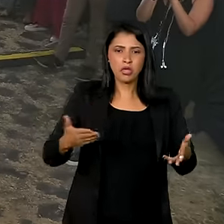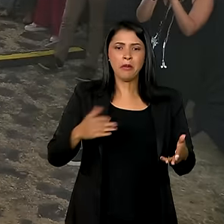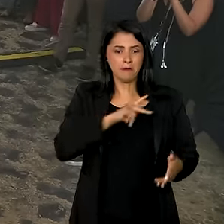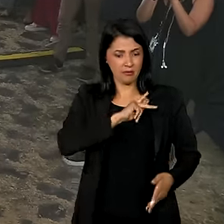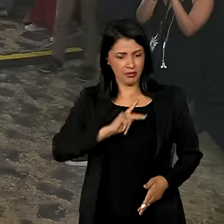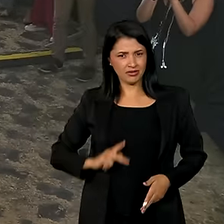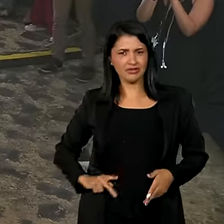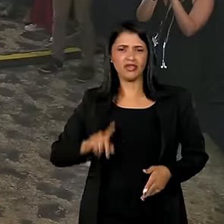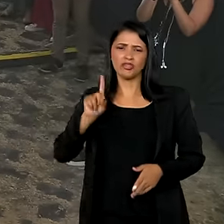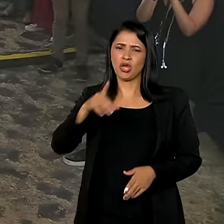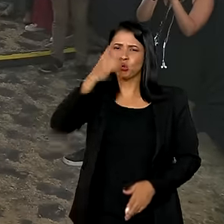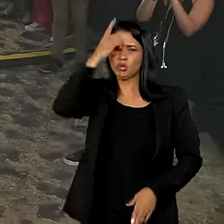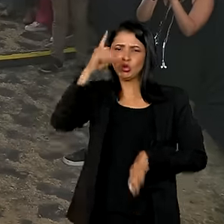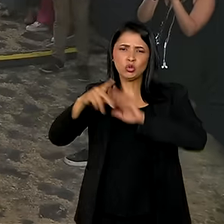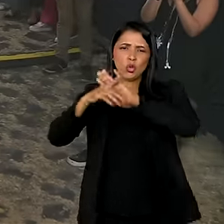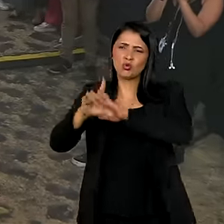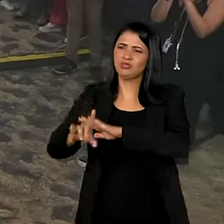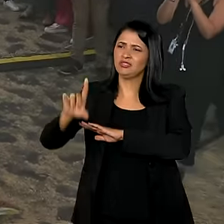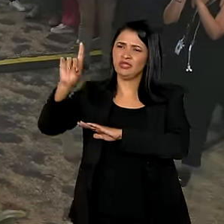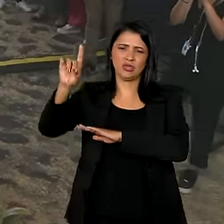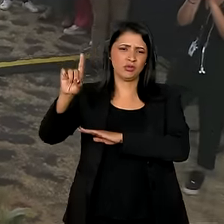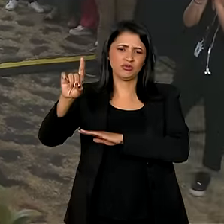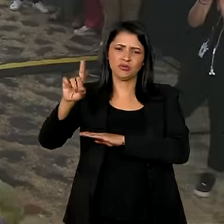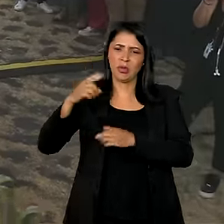um dom de Deus, não é nada.